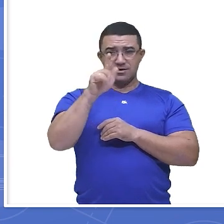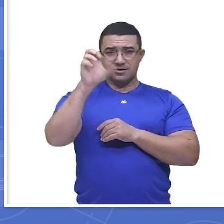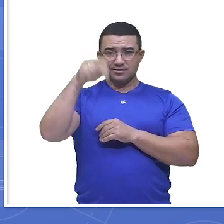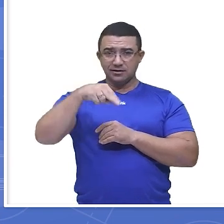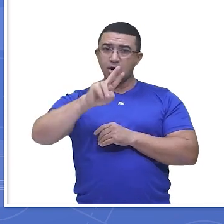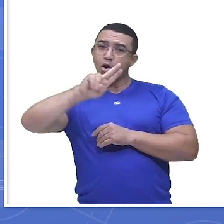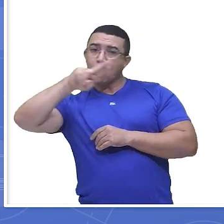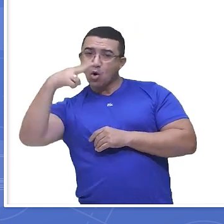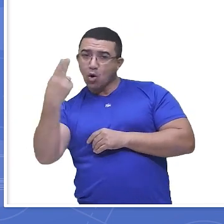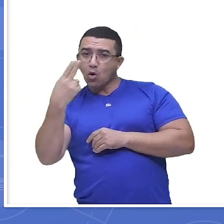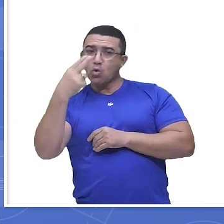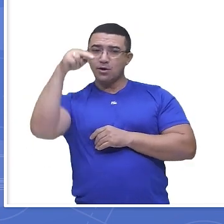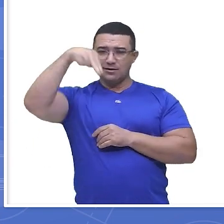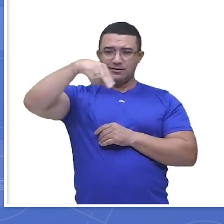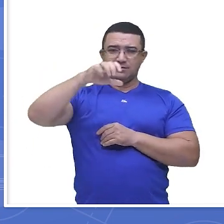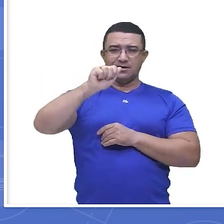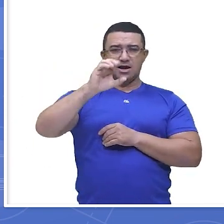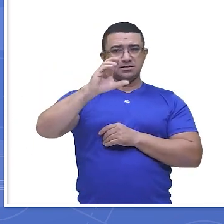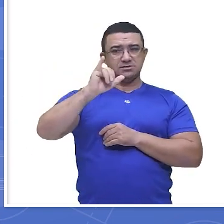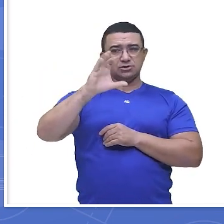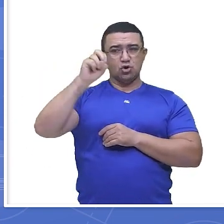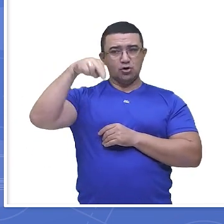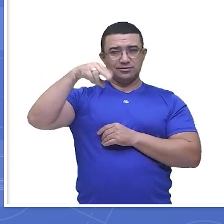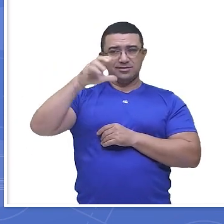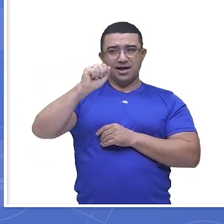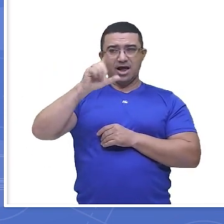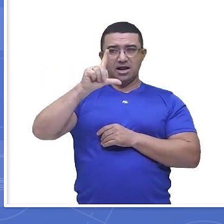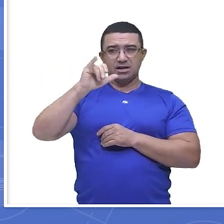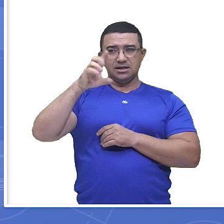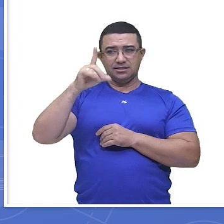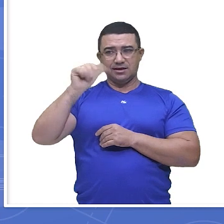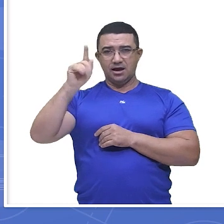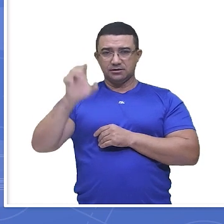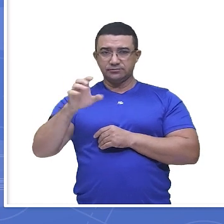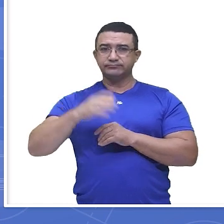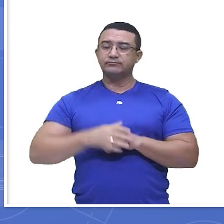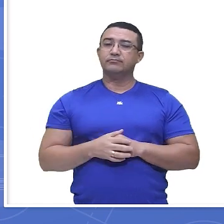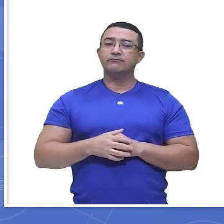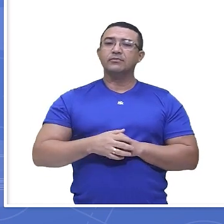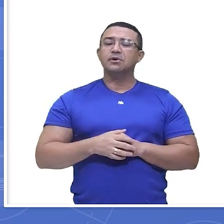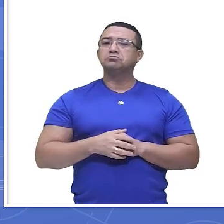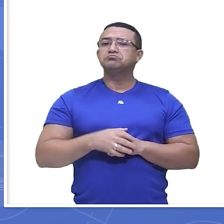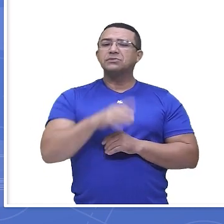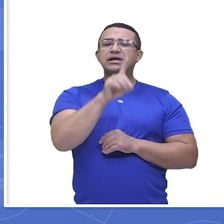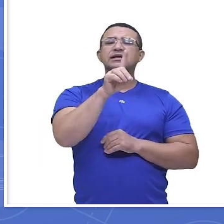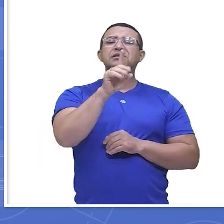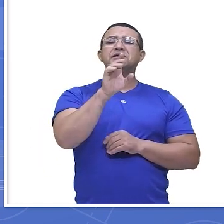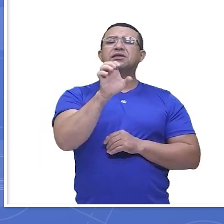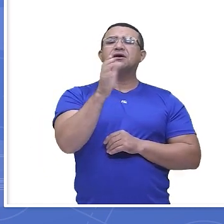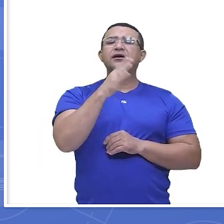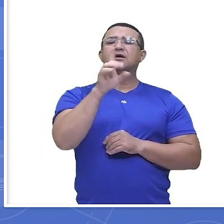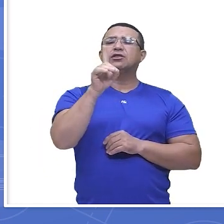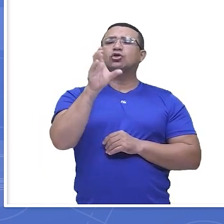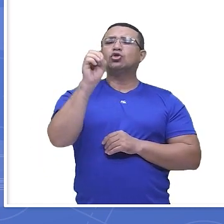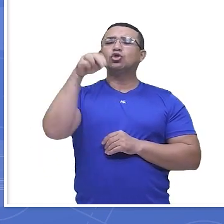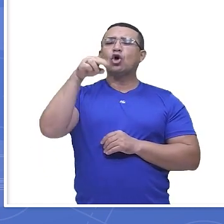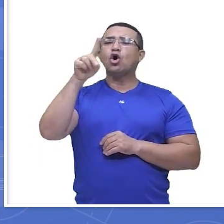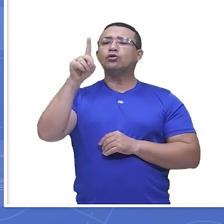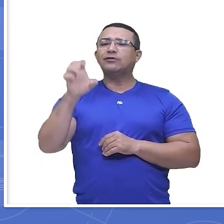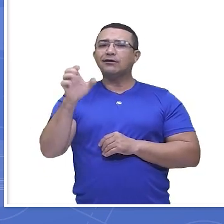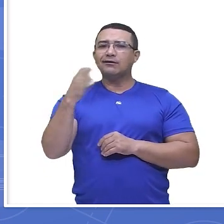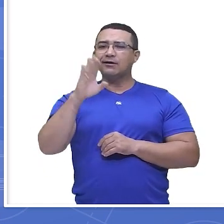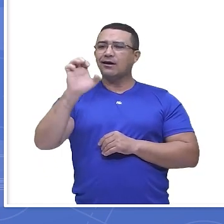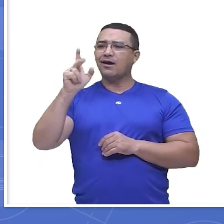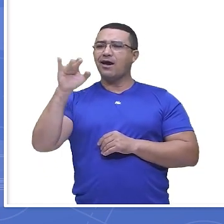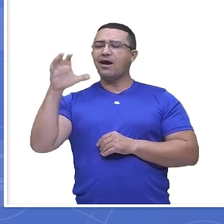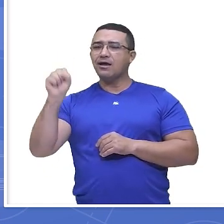pronombre interrogativo de dónde. ¿De dónde eres? Soy de Perú, que é o caso do rapaz, né? Soy de Perú. Ou